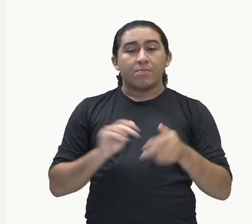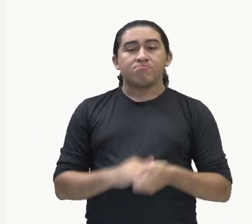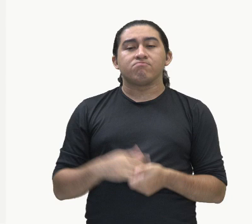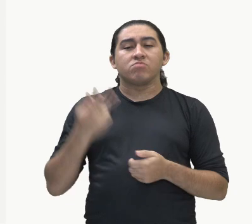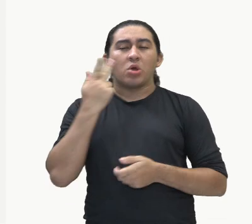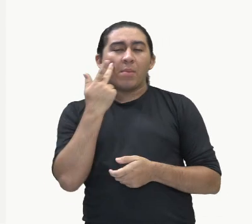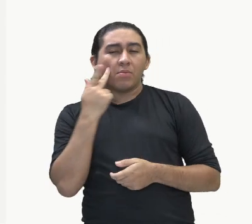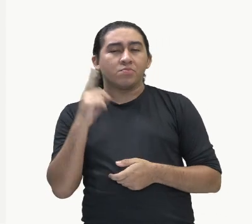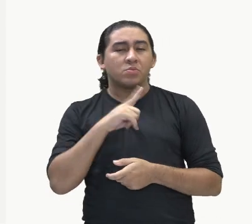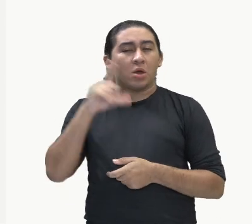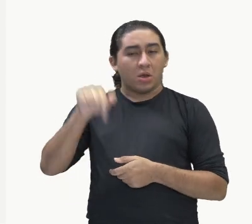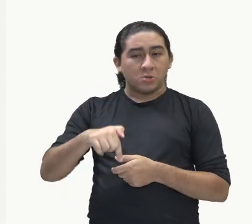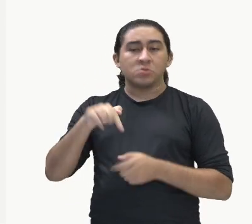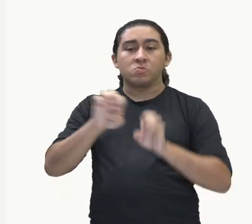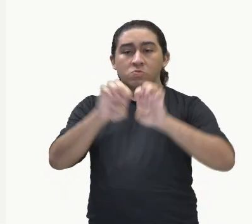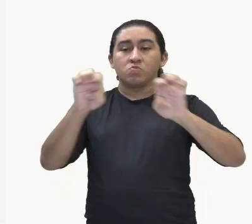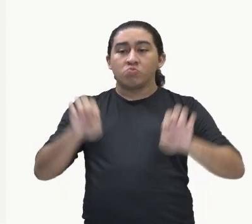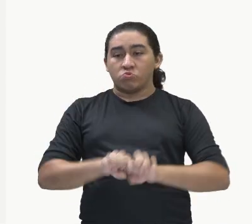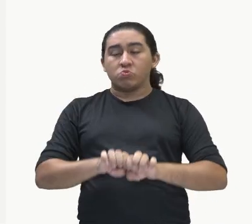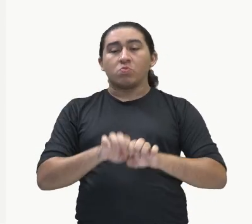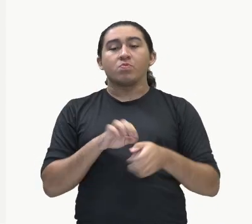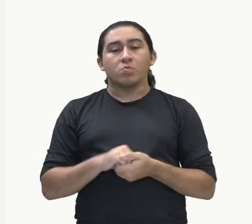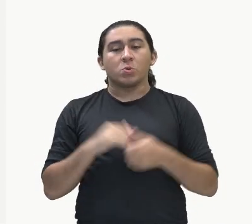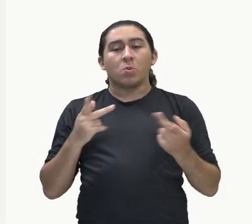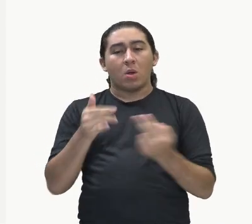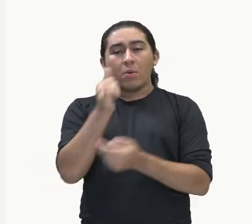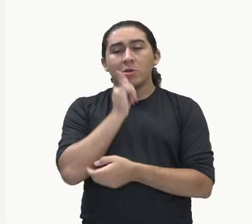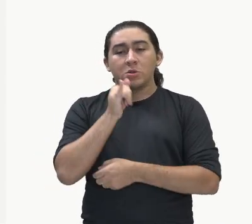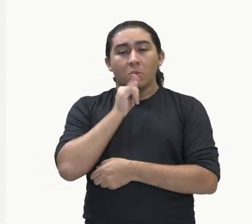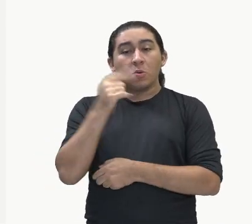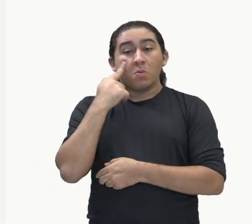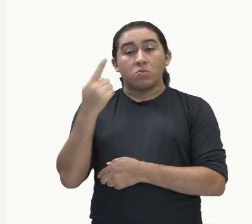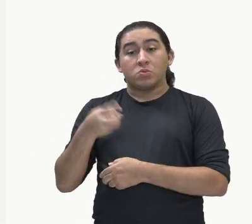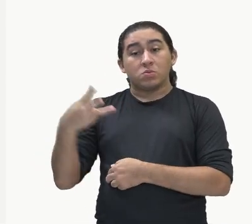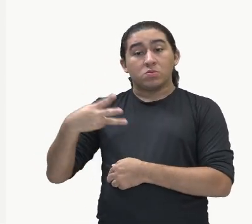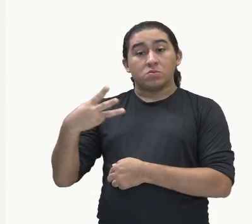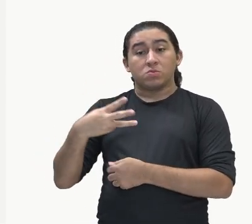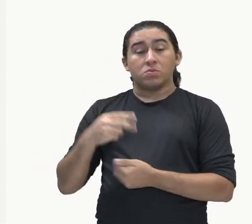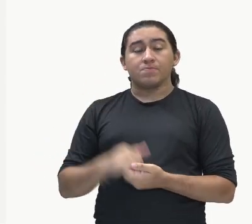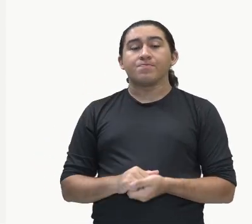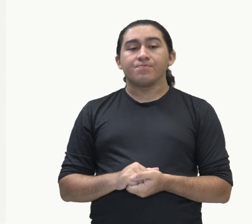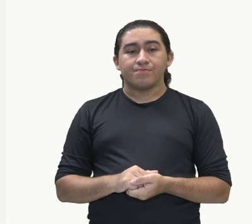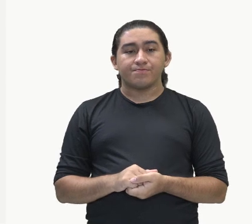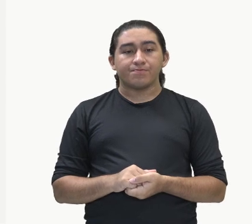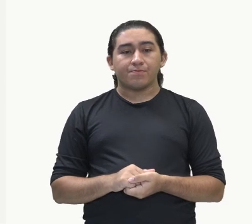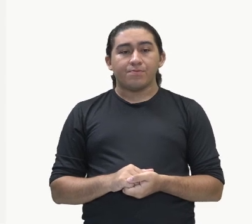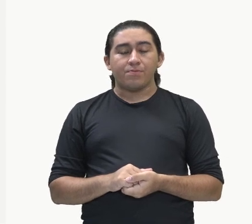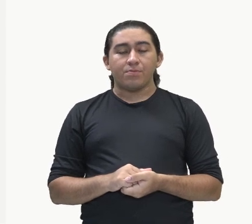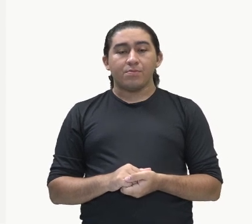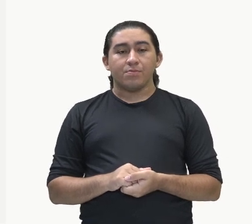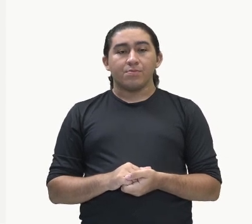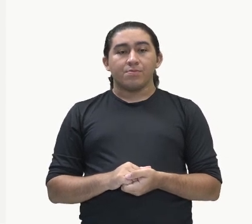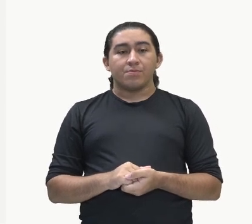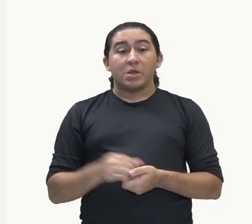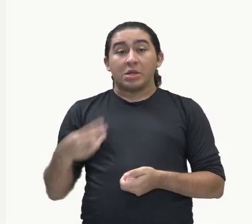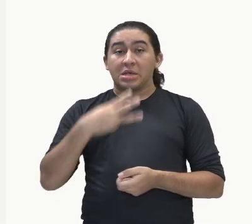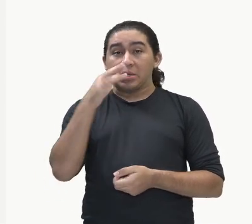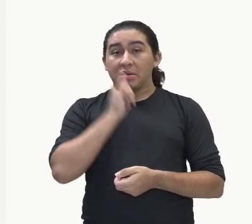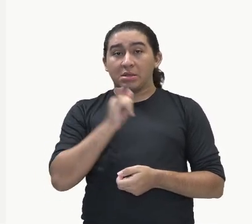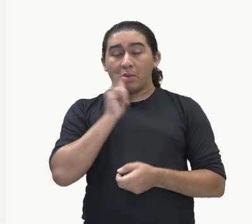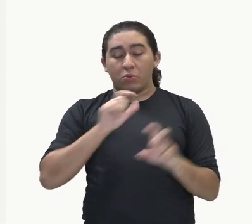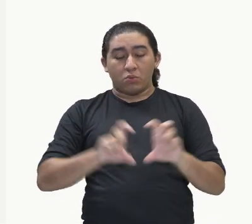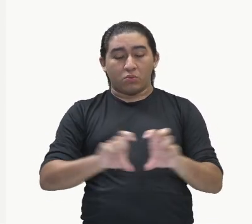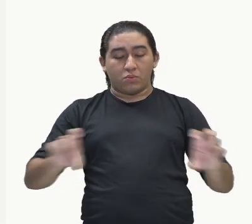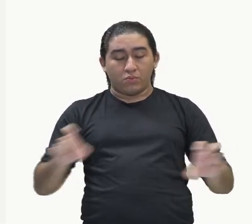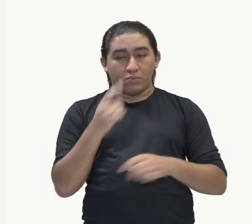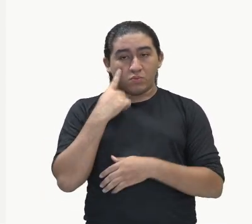aparece dessa forma, tá? Como é o exemplo aqui, ó, nosso terceiro exemplo. First lion, né,